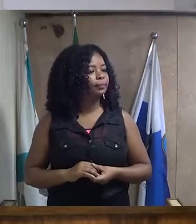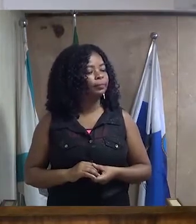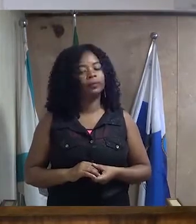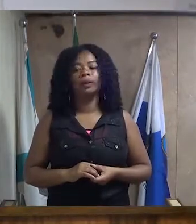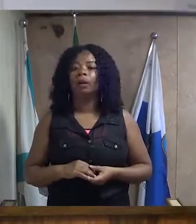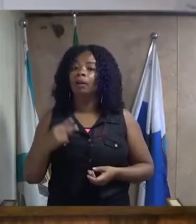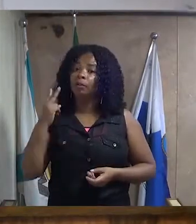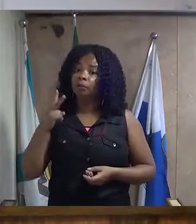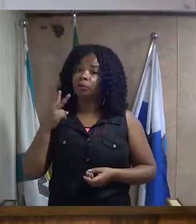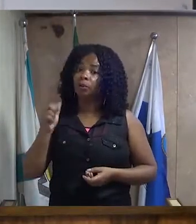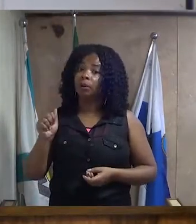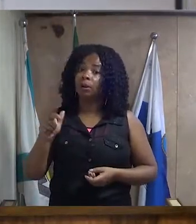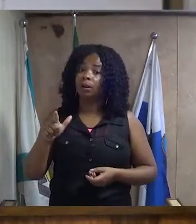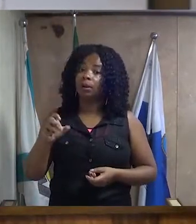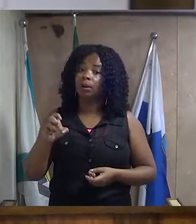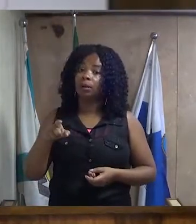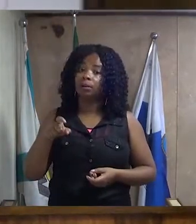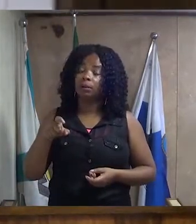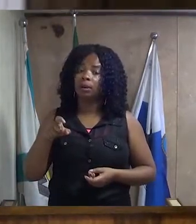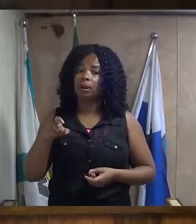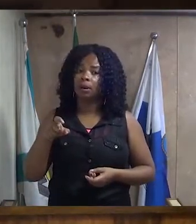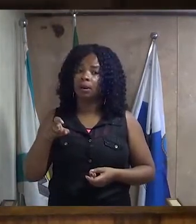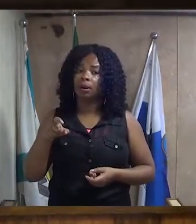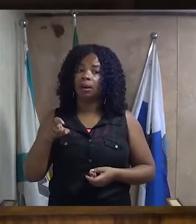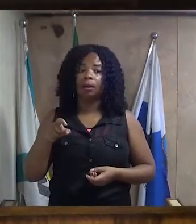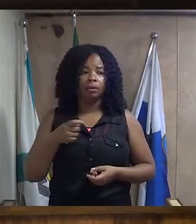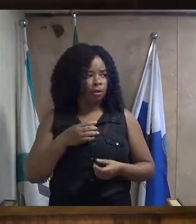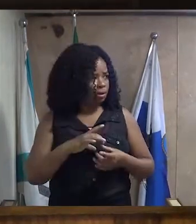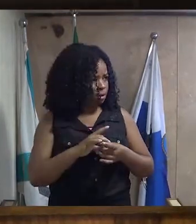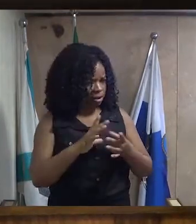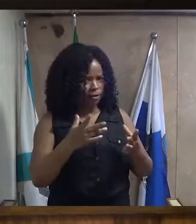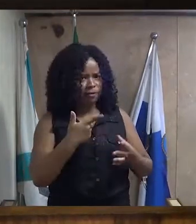Vereador Alex, a parte está concedida.